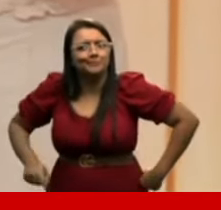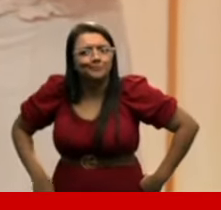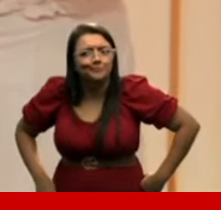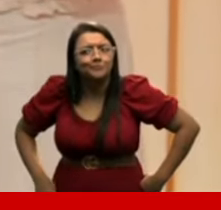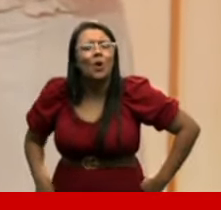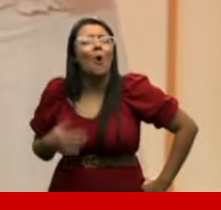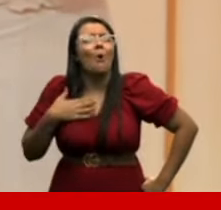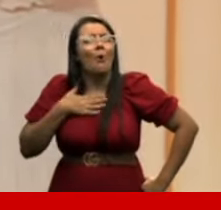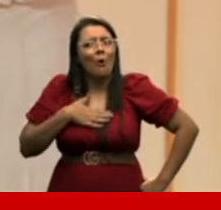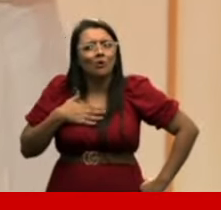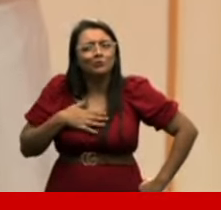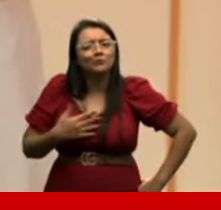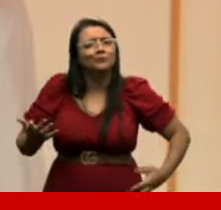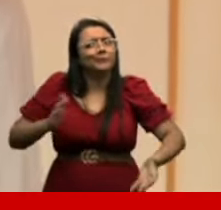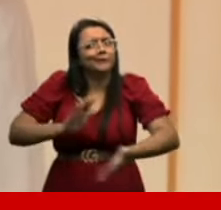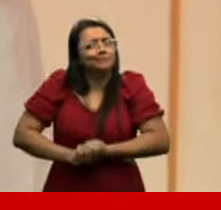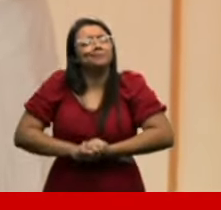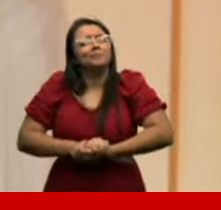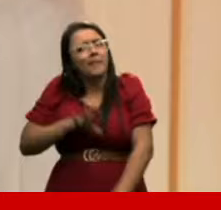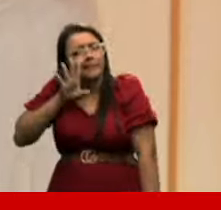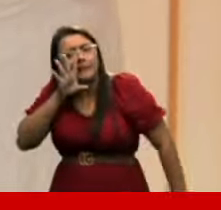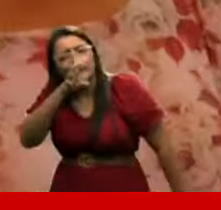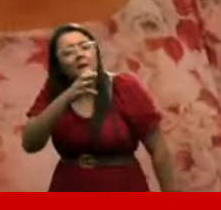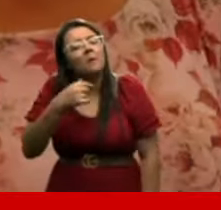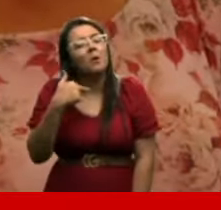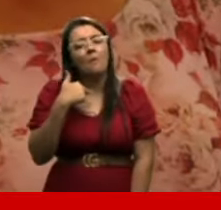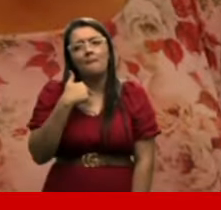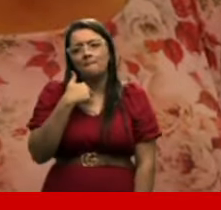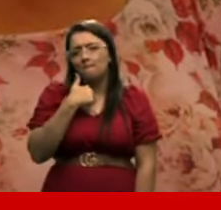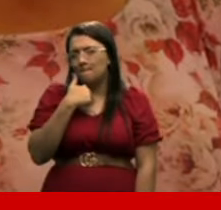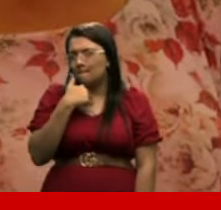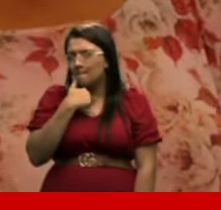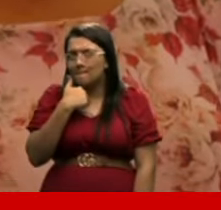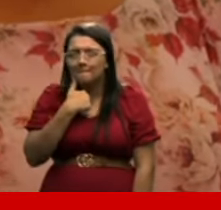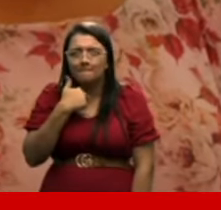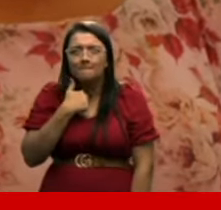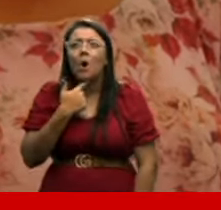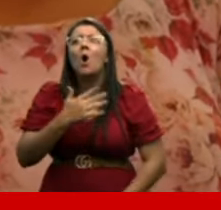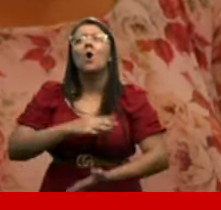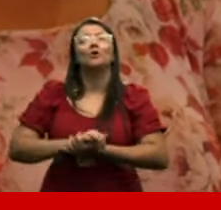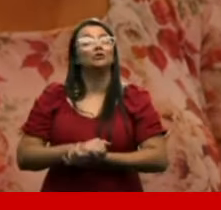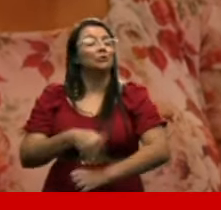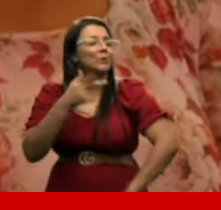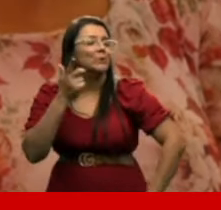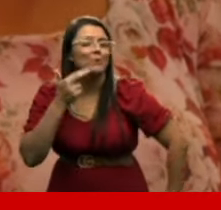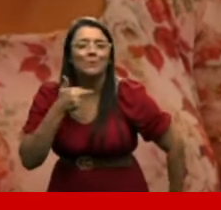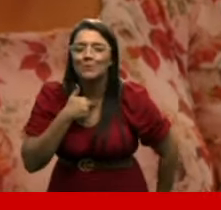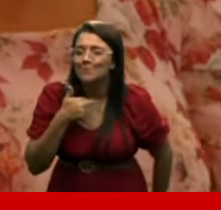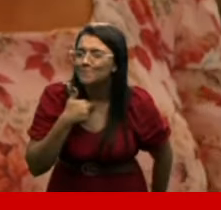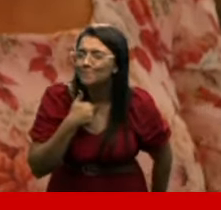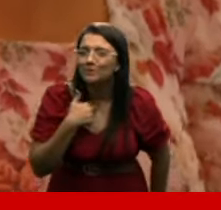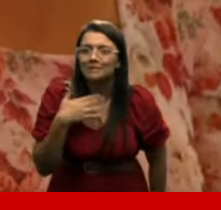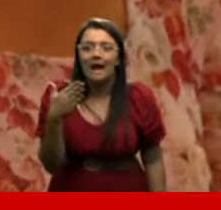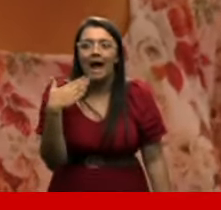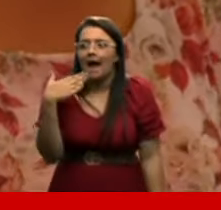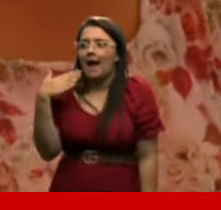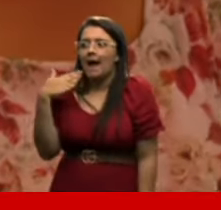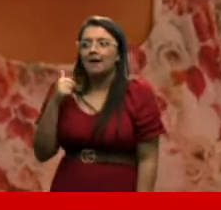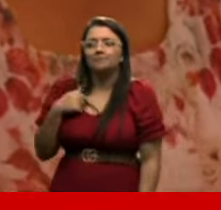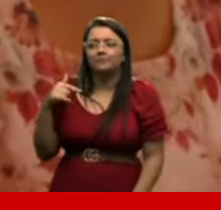pimentinha ardida. Não pode não, viu? Não pode ser ardida